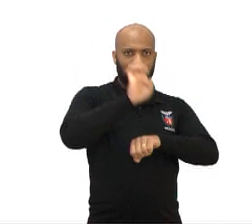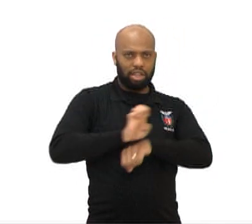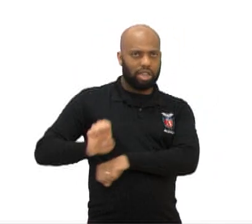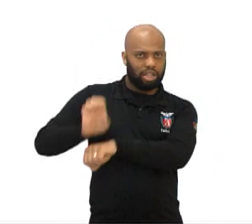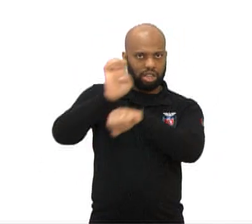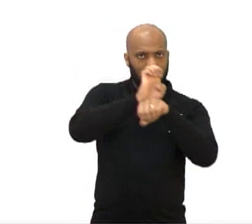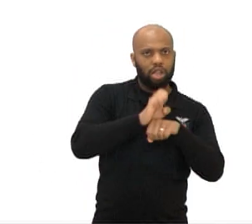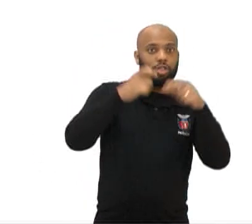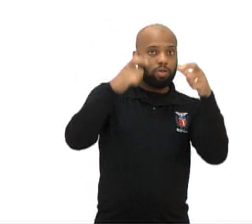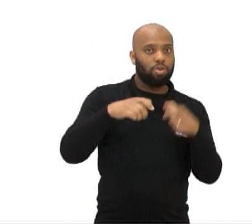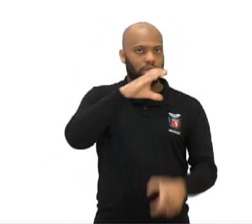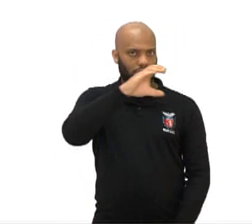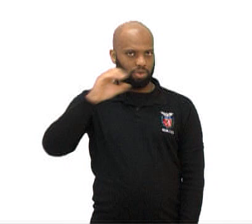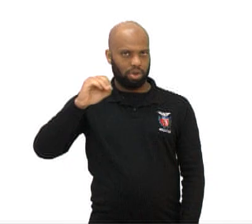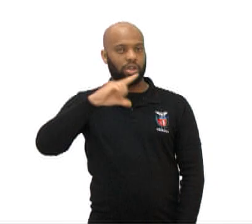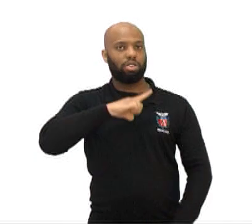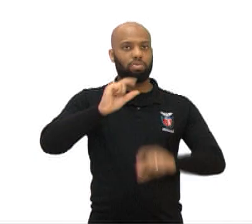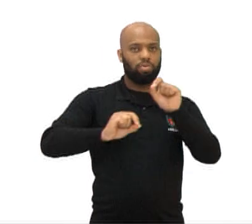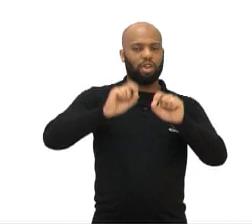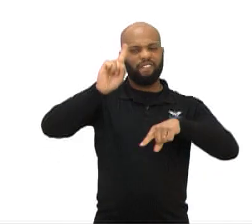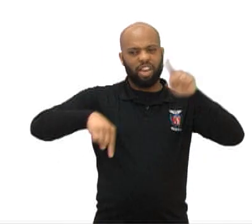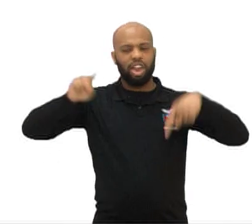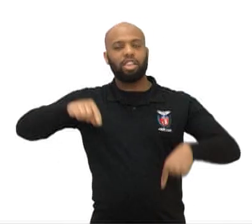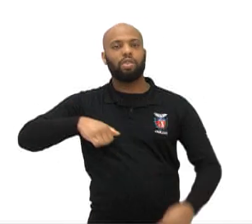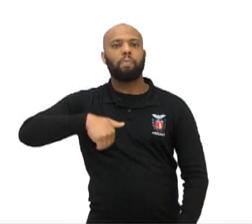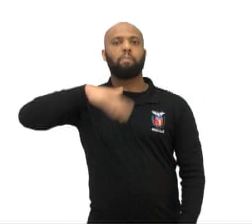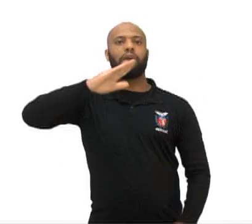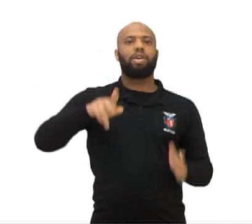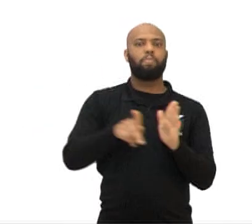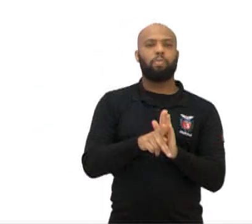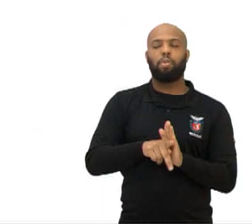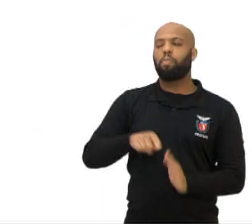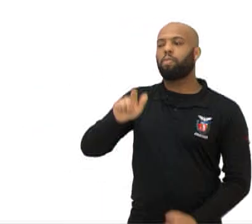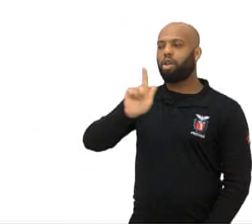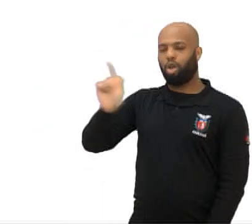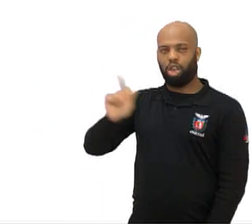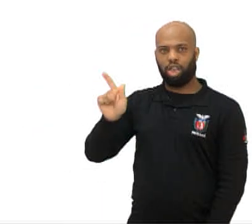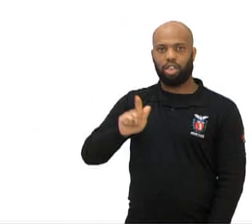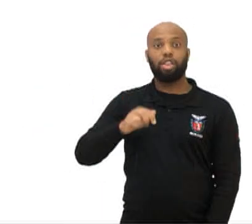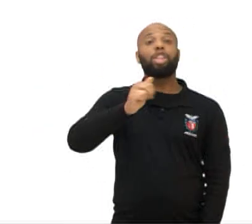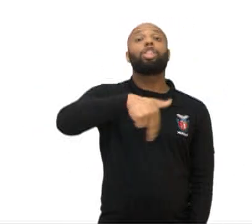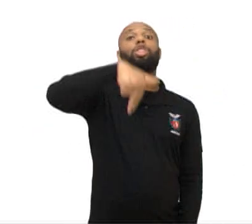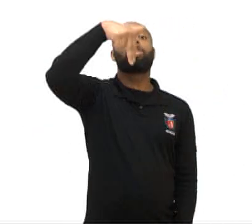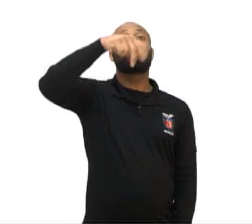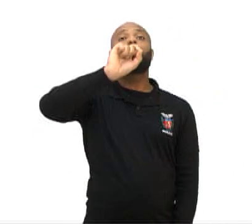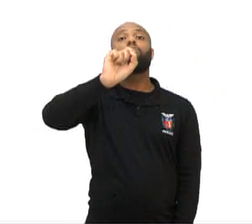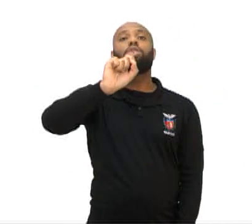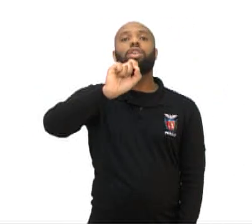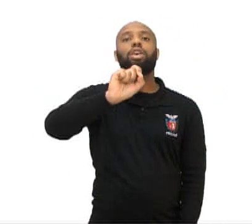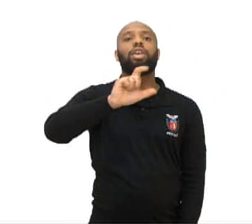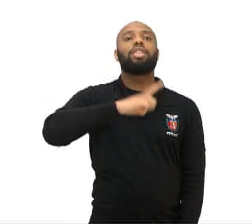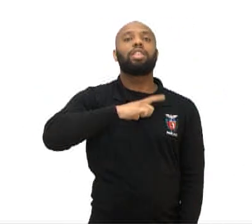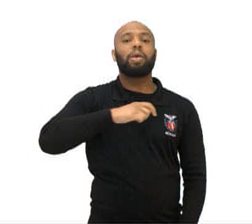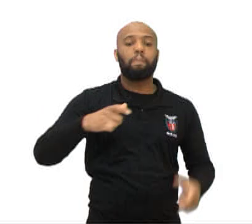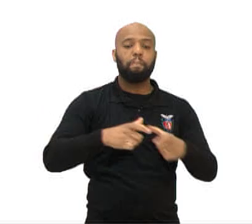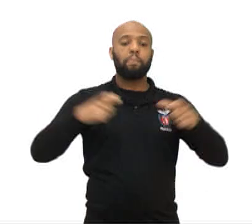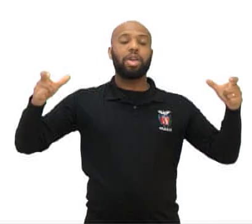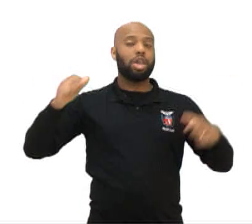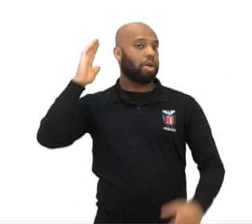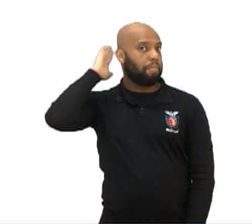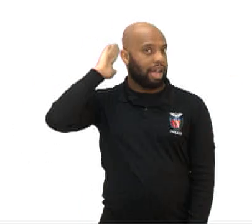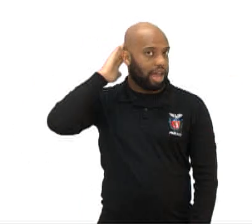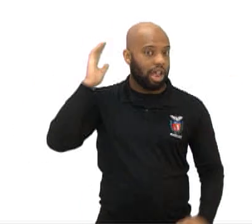região centro-oeste, né? Tendo uma variação maior ali para Goiás. E da região norte, o maior é o Pará e o menor